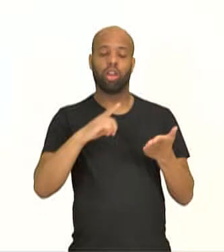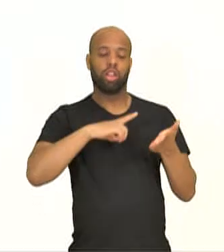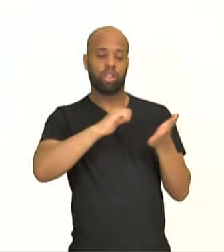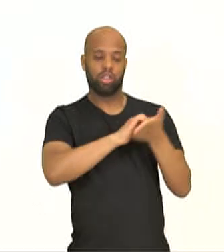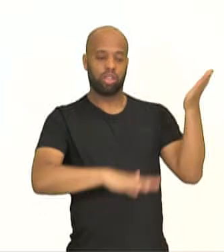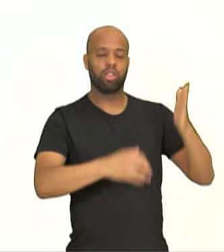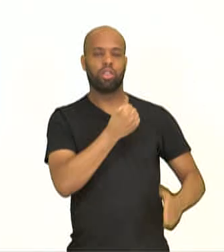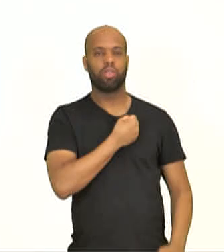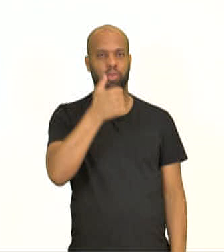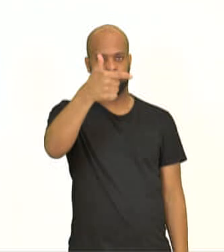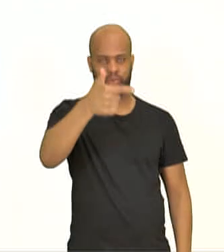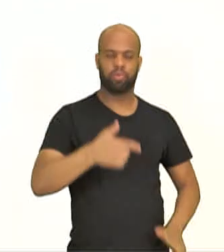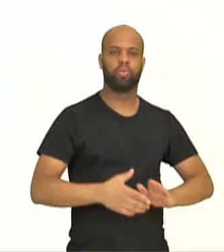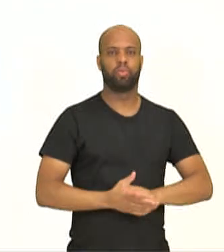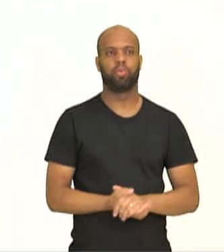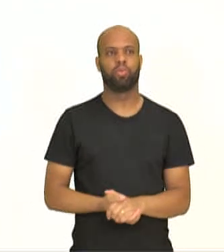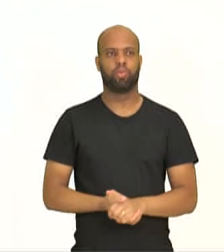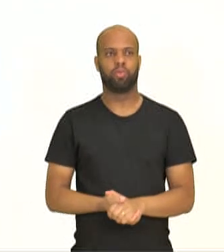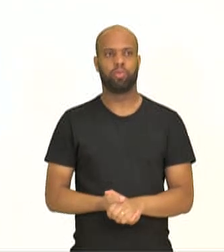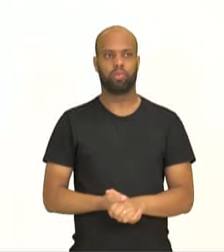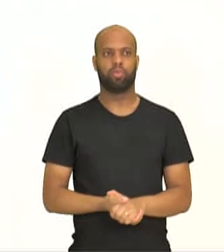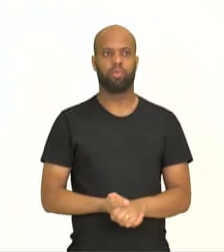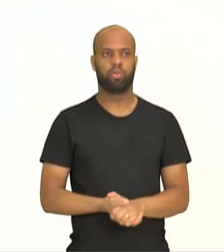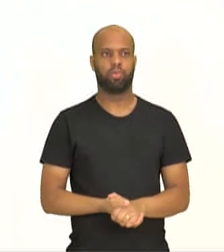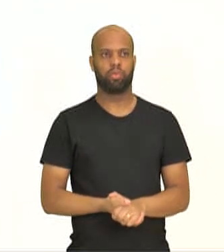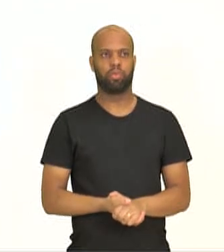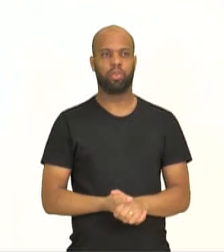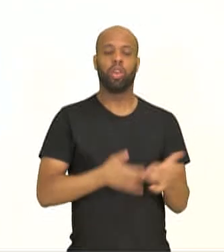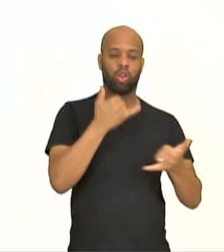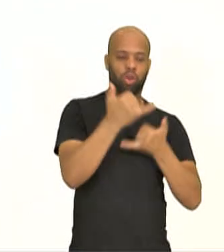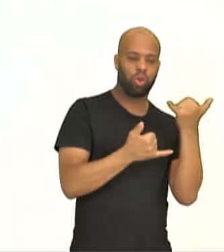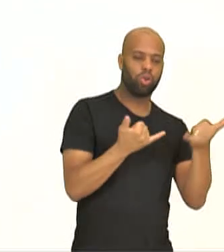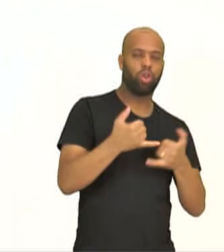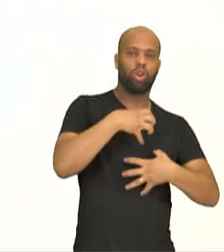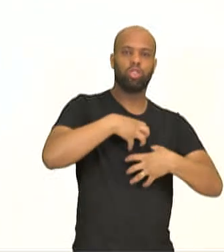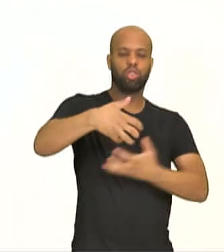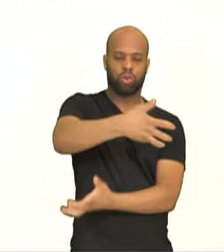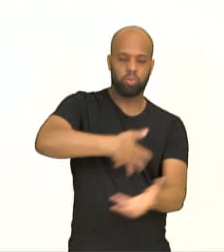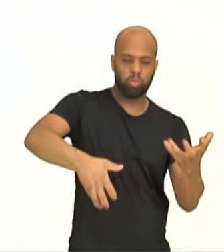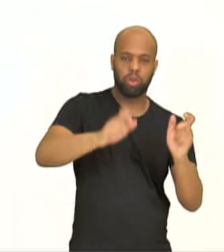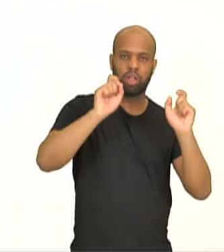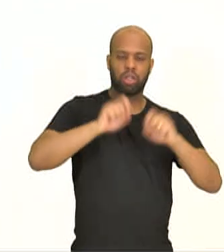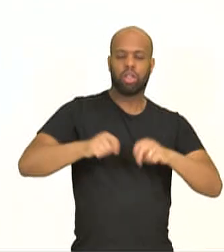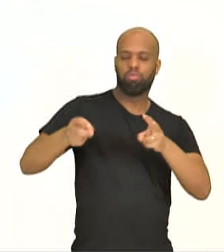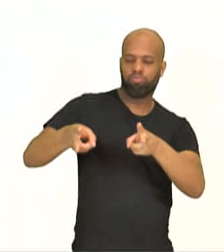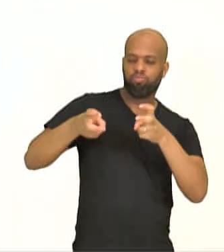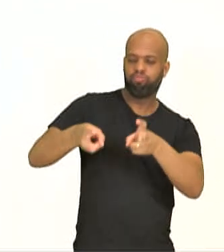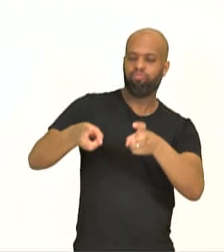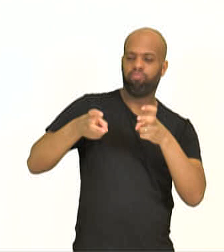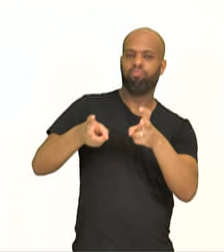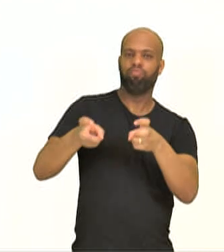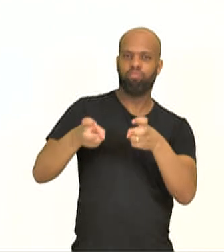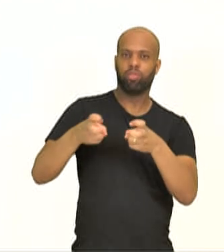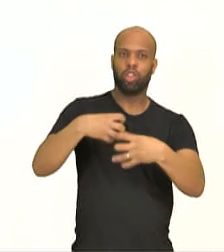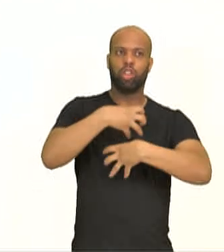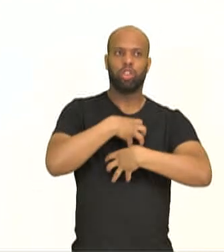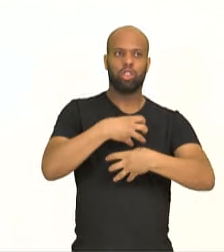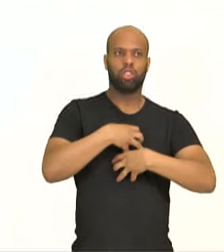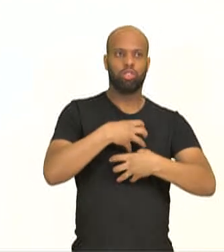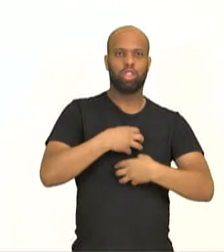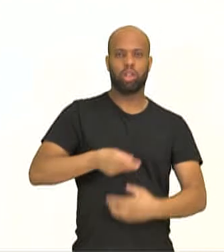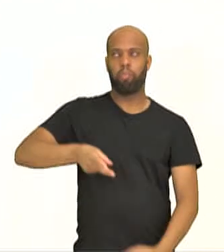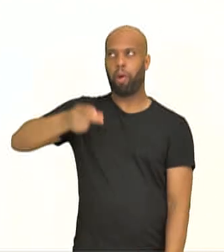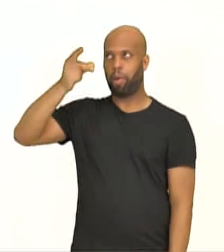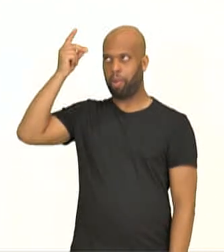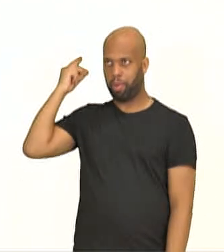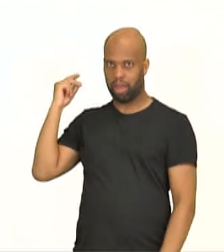Vamos para a nossa segunda atividade, pessoal. Os jogos cooperativos podem ser observados desde as formas de viver das